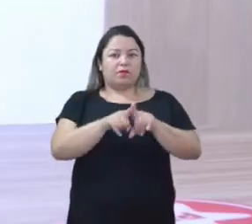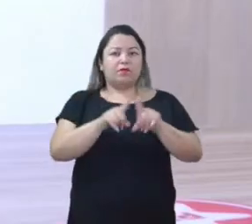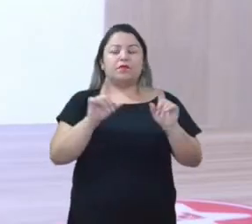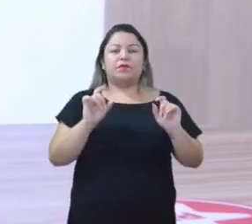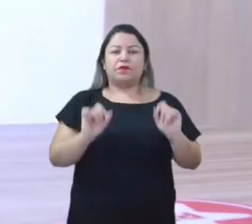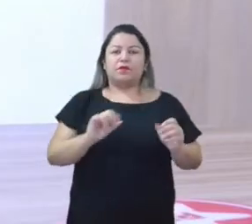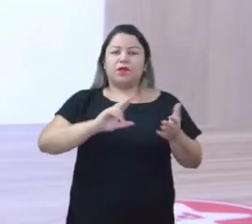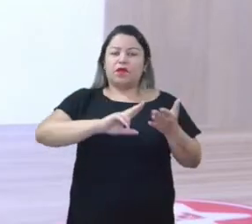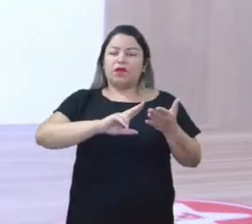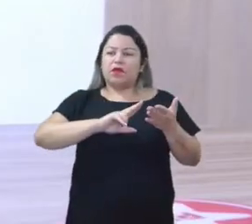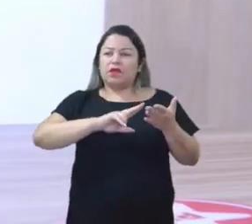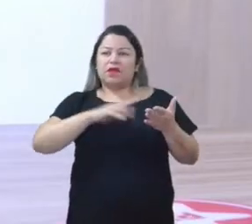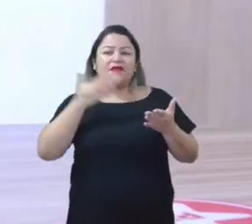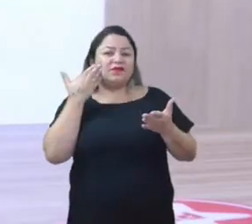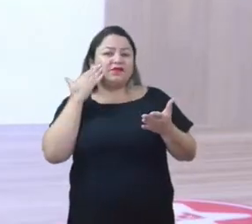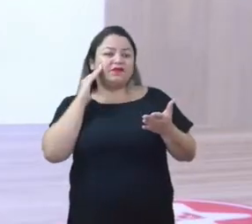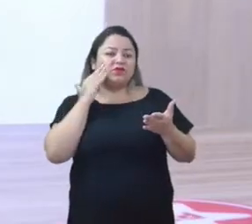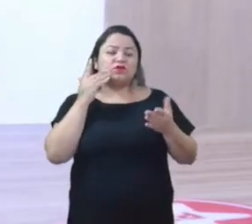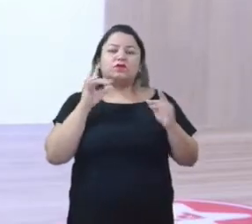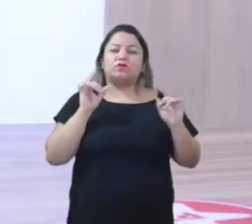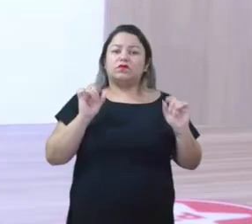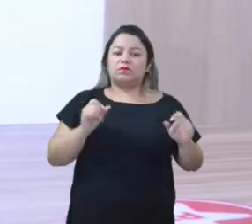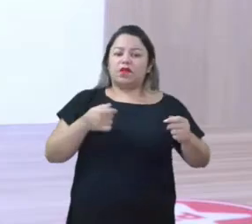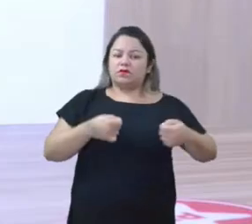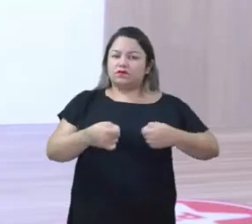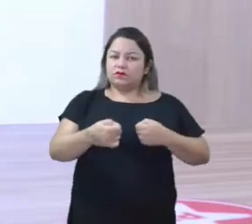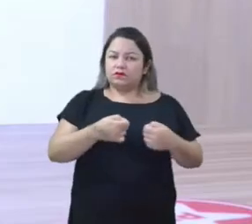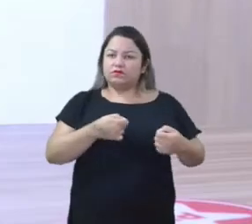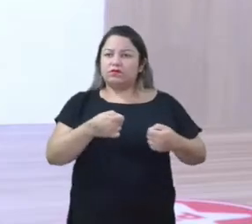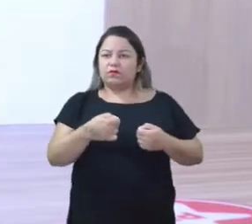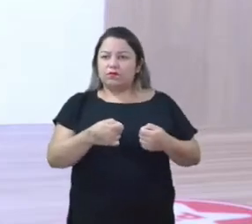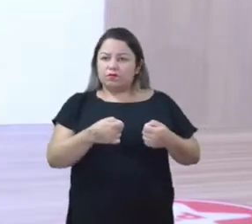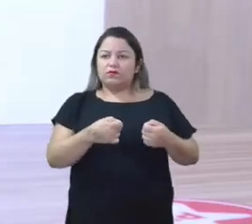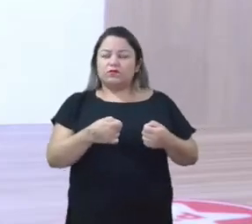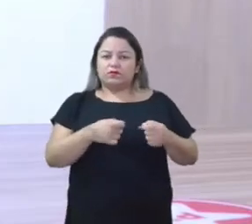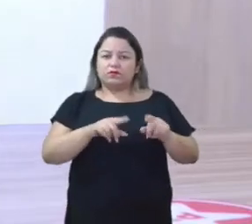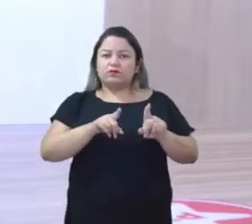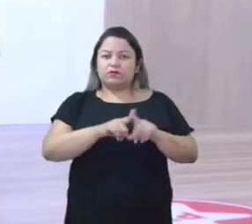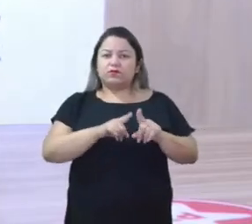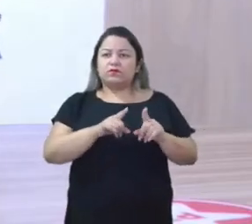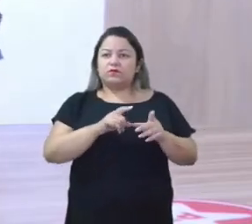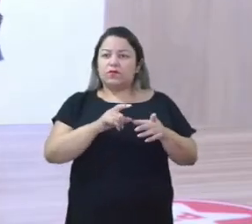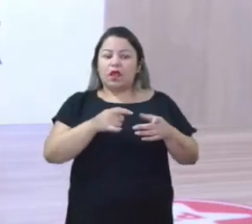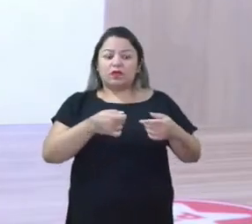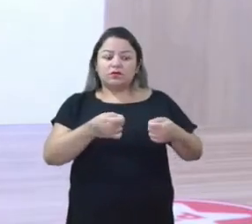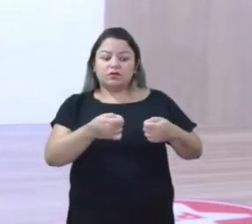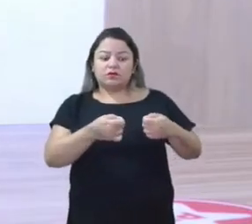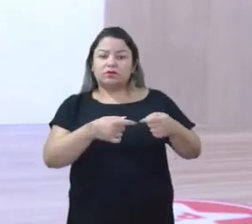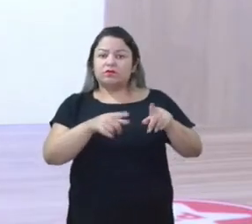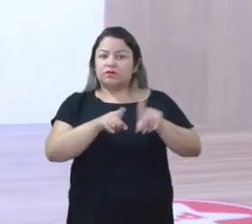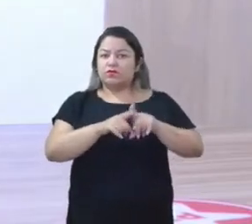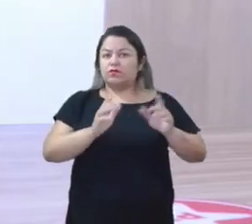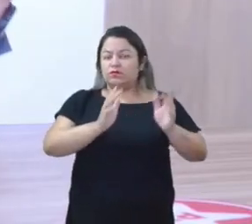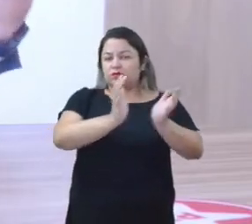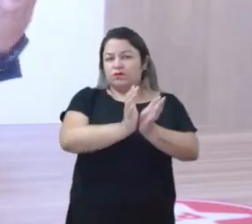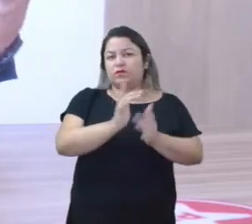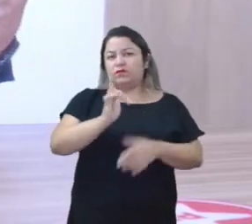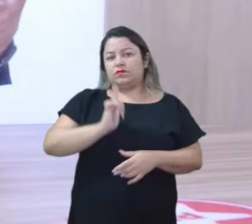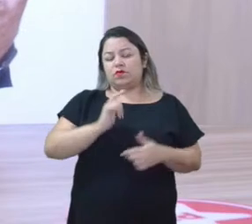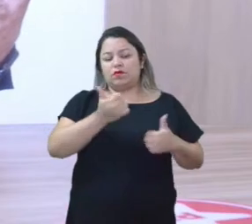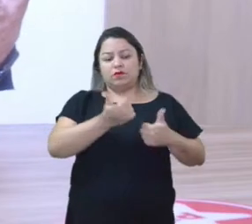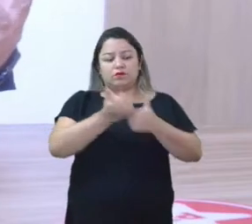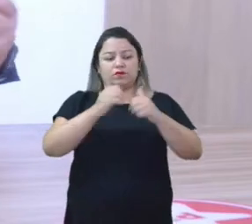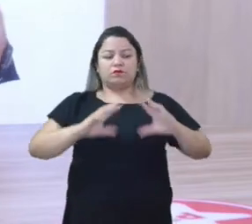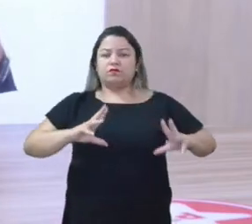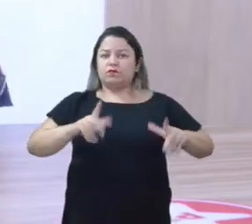é traduzida nas negociações coletivas. Não faz sentido eu ter o apoio de todas